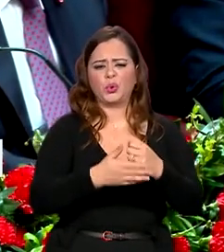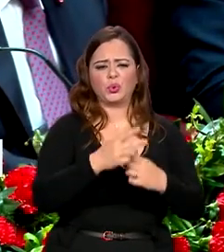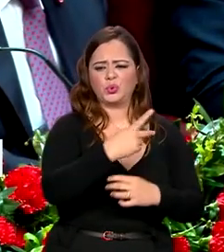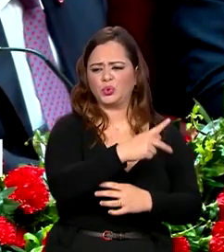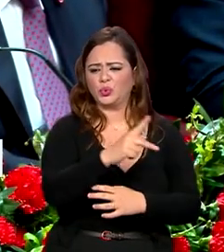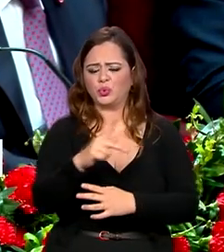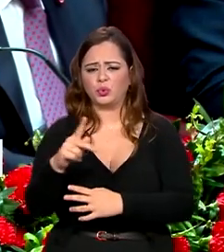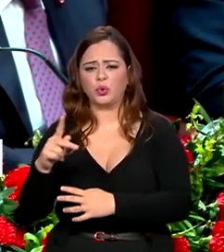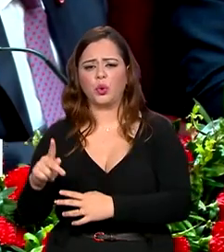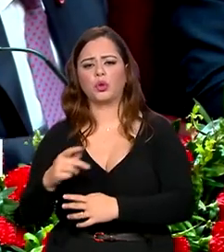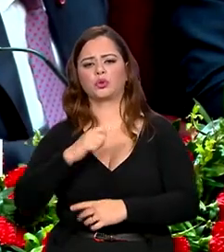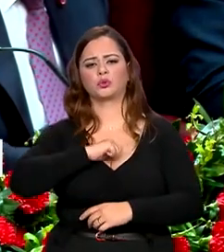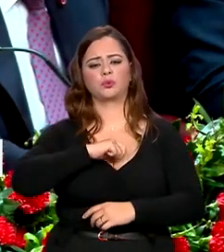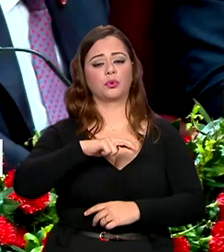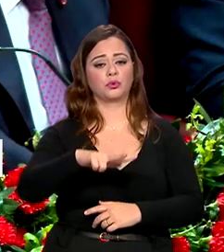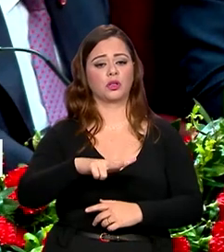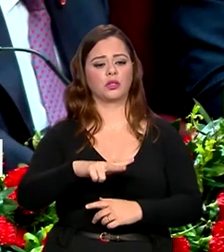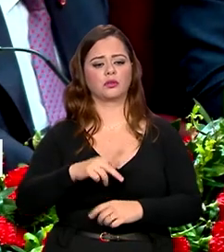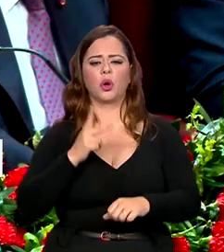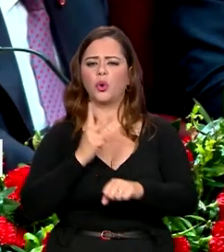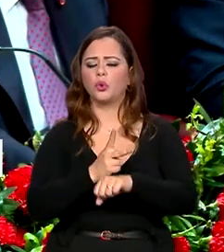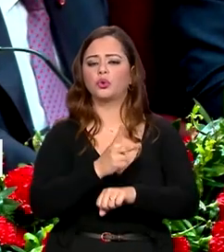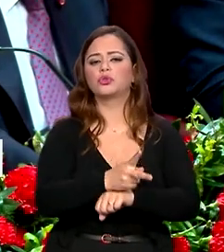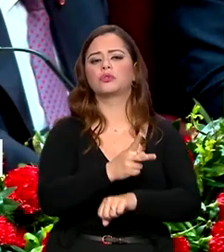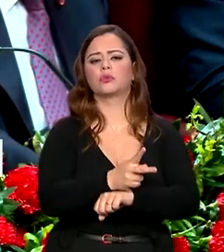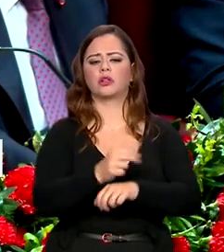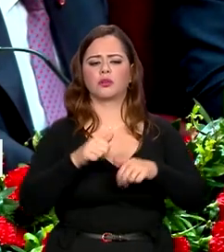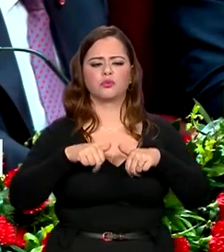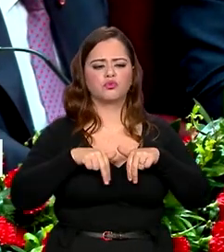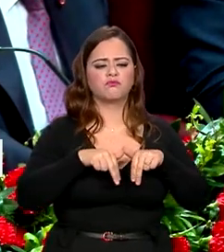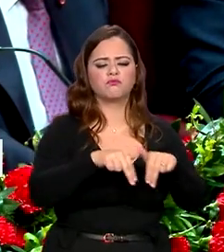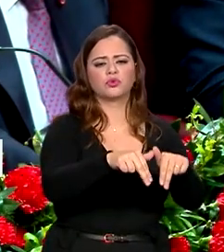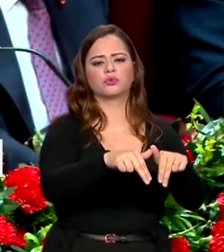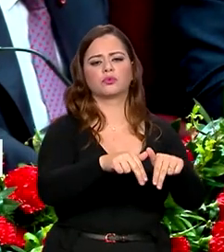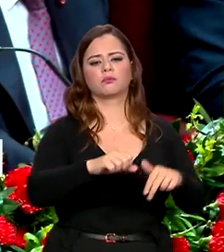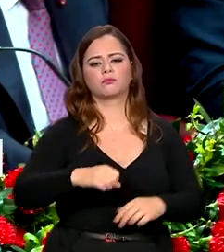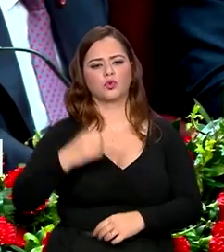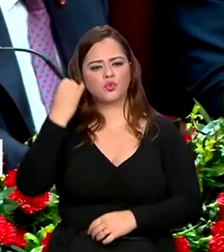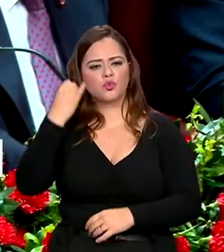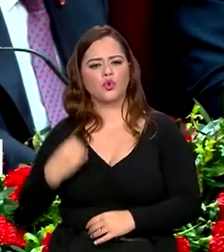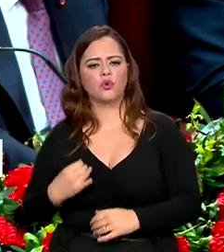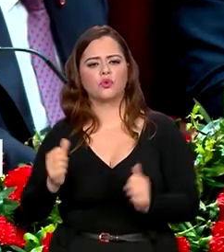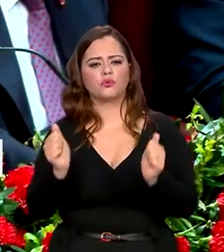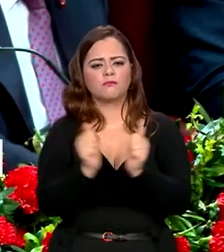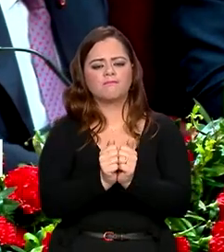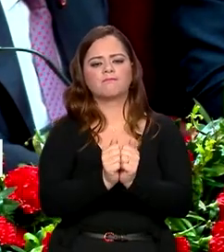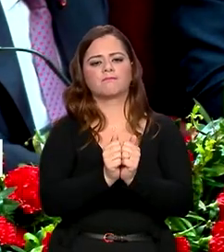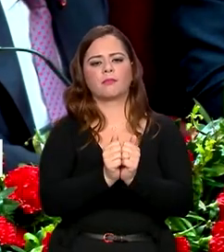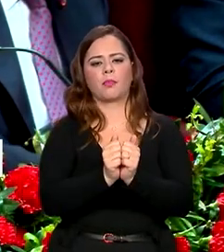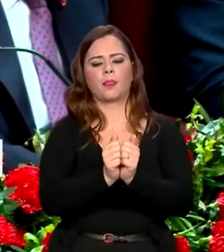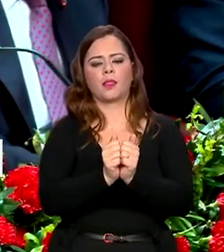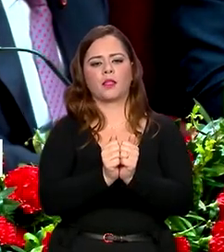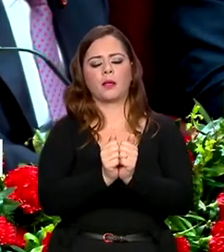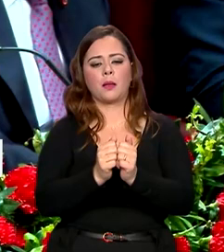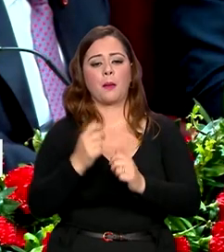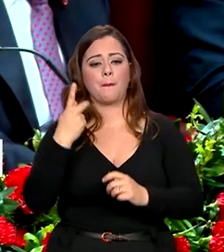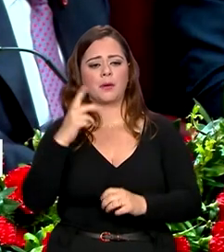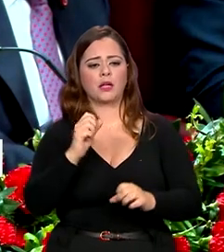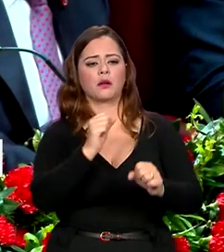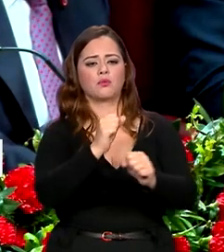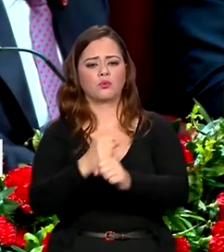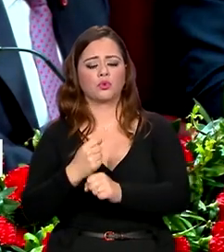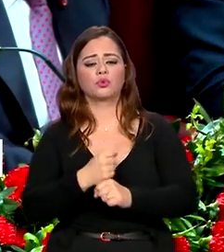portugueses, com quem continuaremos a caminhar orgulhosamente juntos em prol da